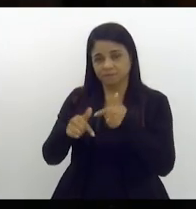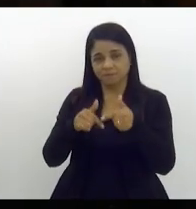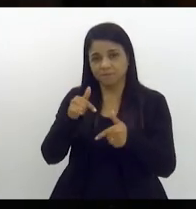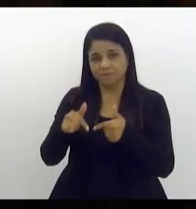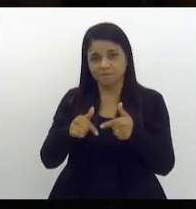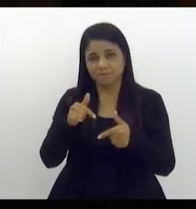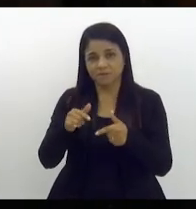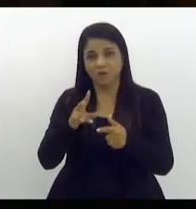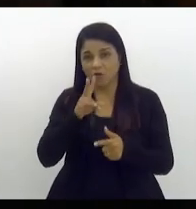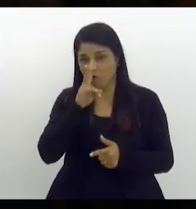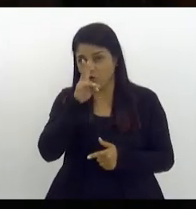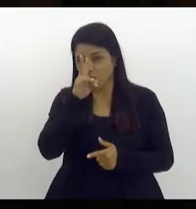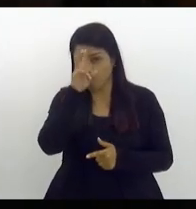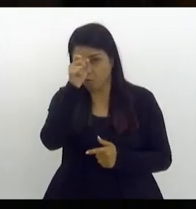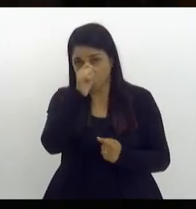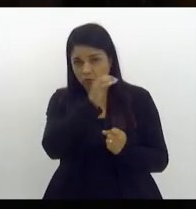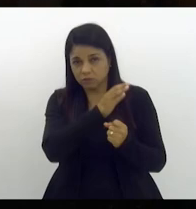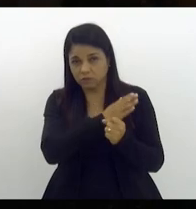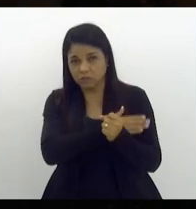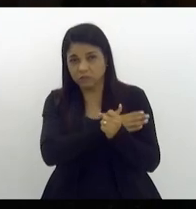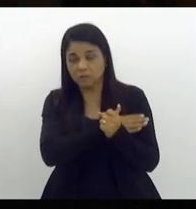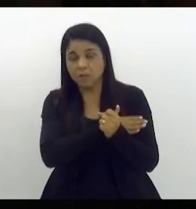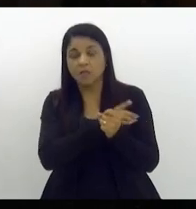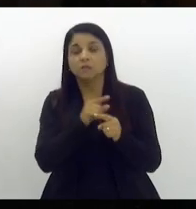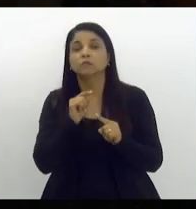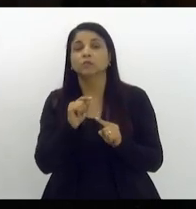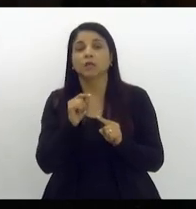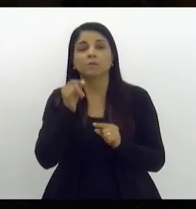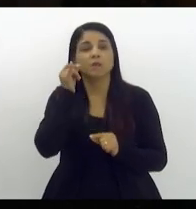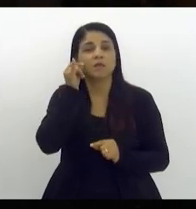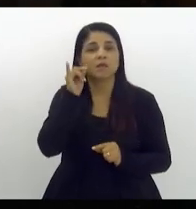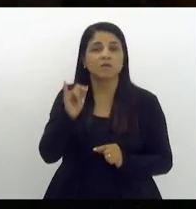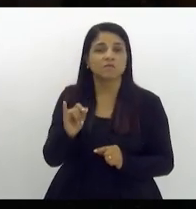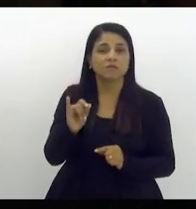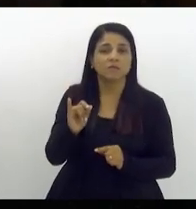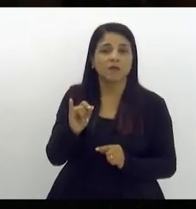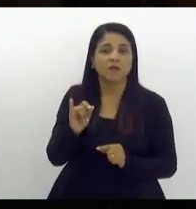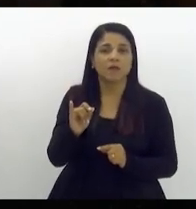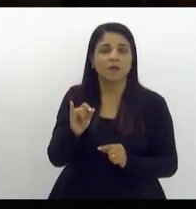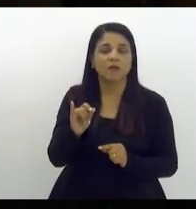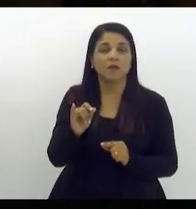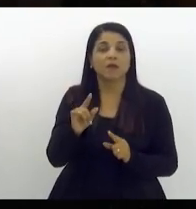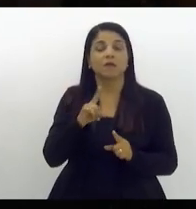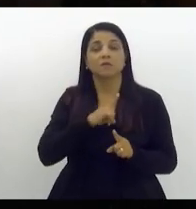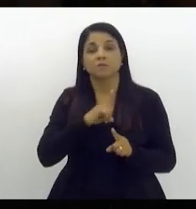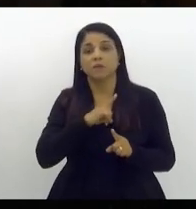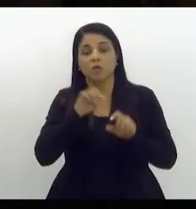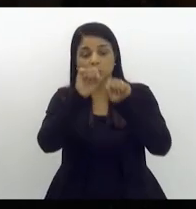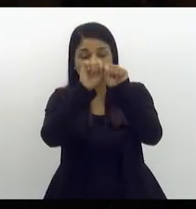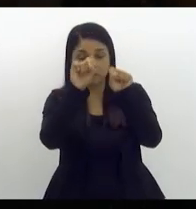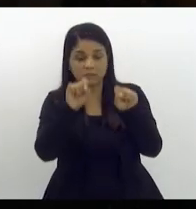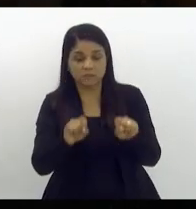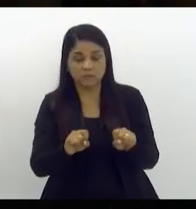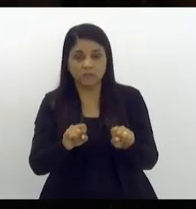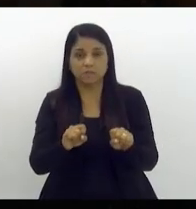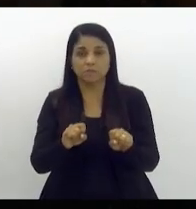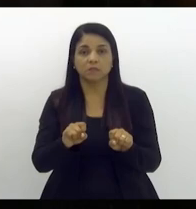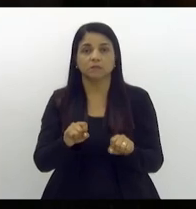o fortalecimento da prevenção e do sistema de defesa civil.